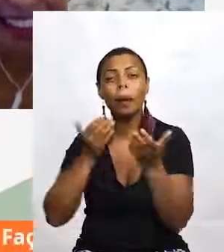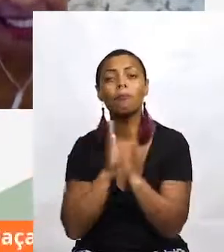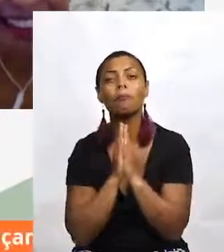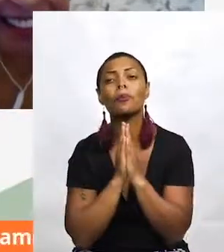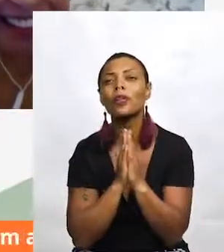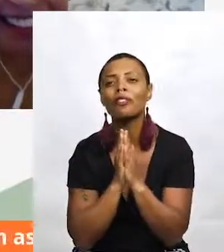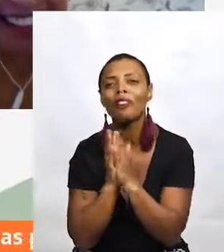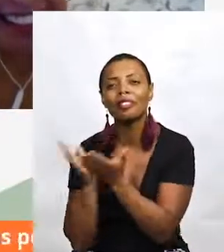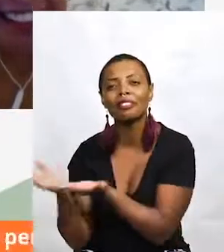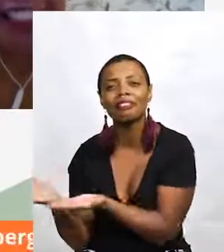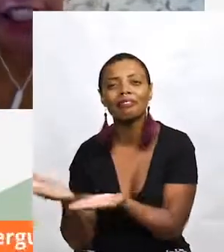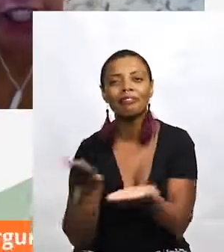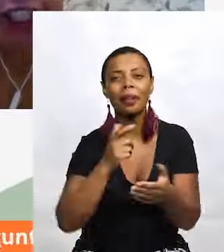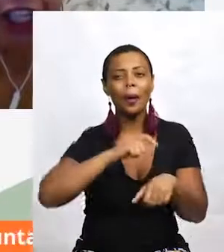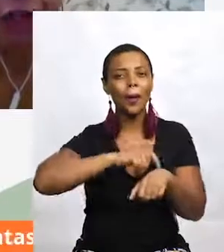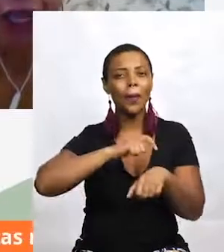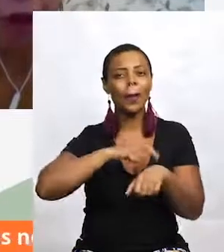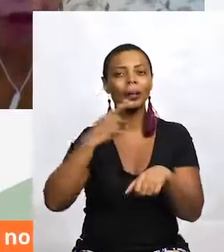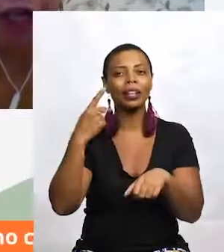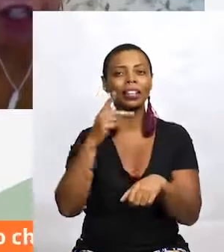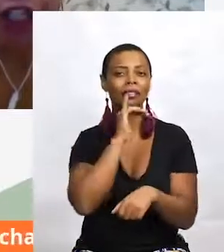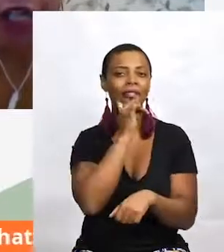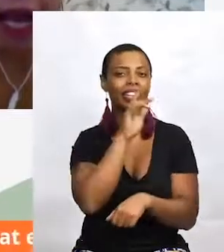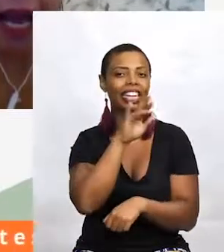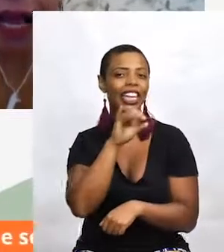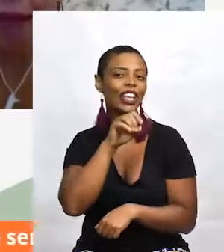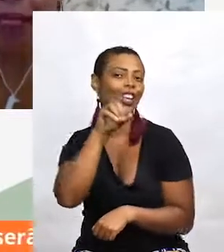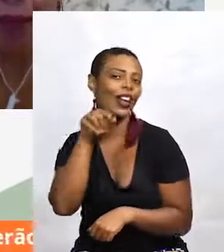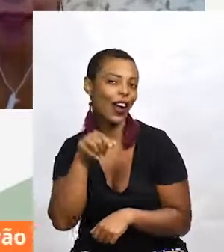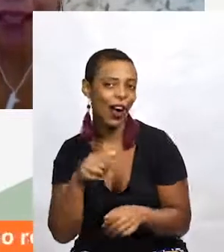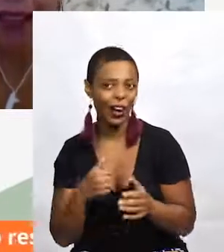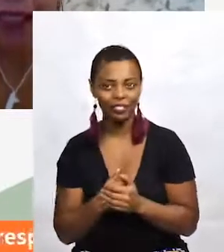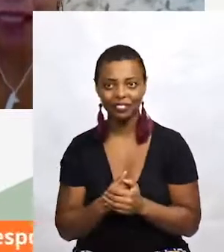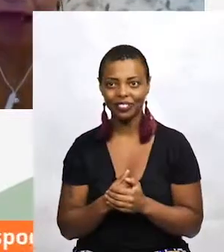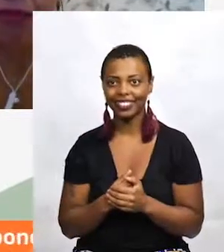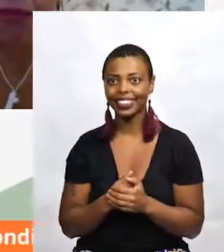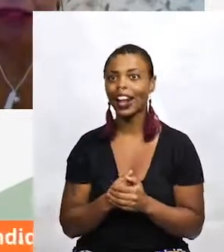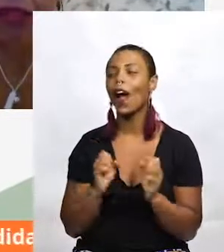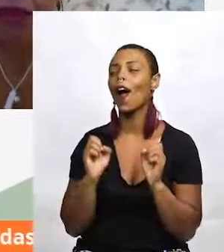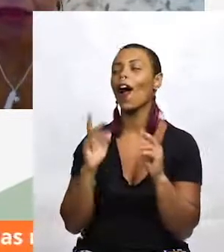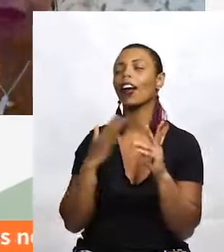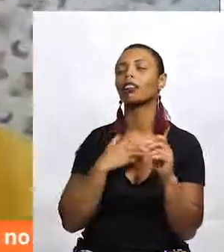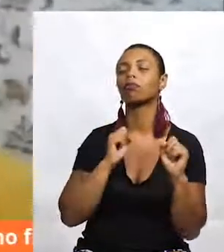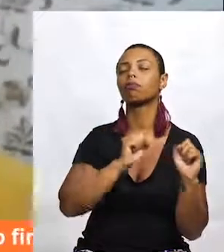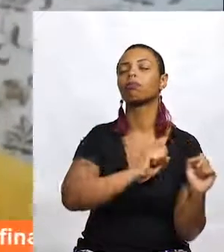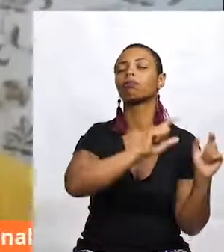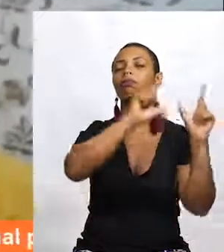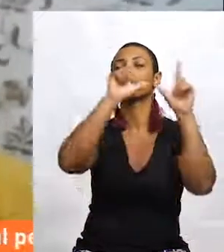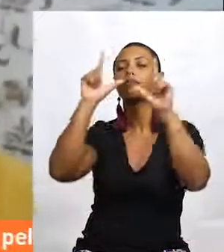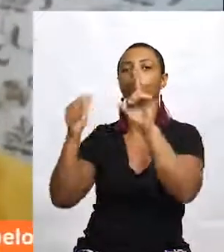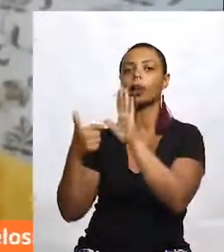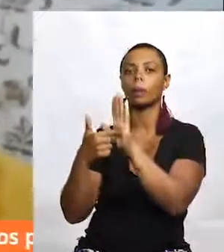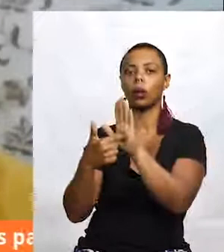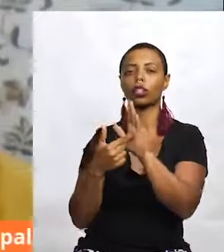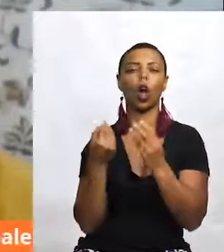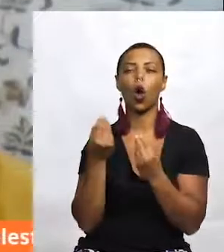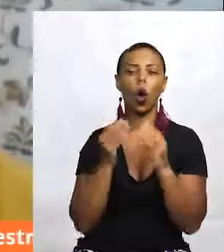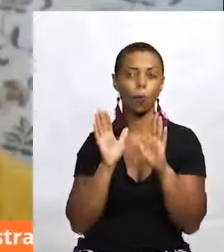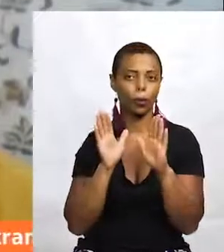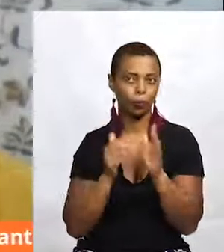seu momento griot, Sônia. Deixe-me compartilhar a minha apresentação. Não. Como é que